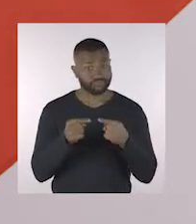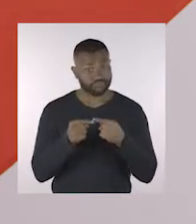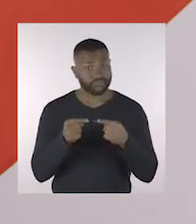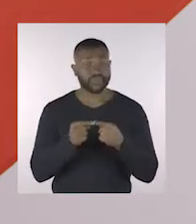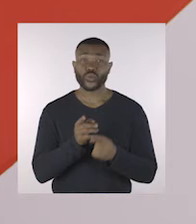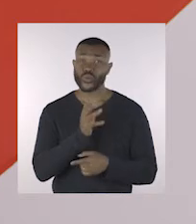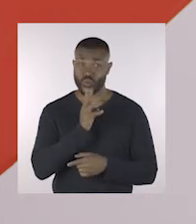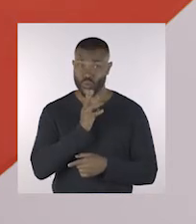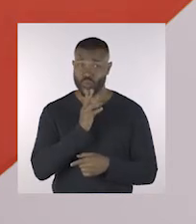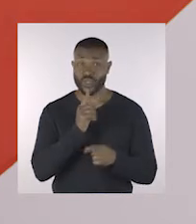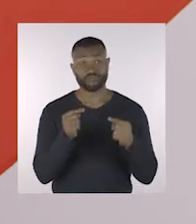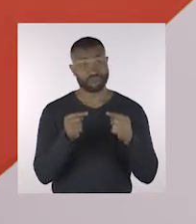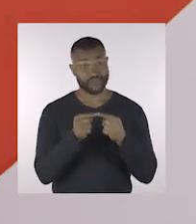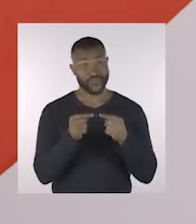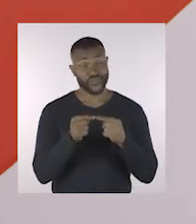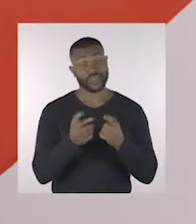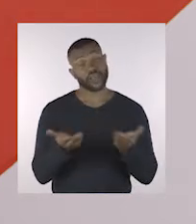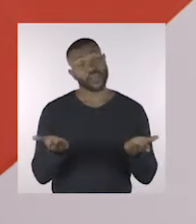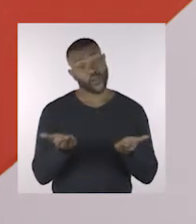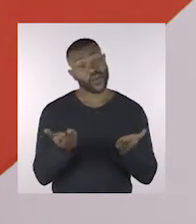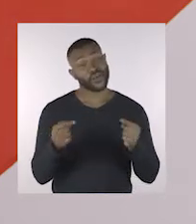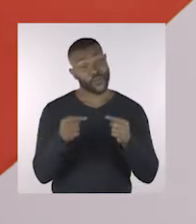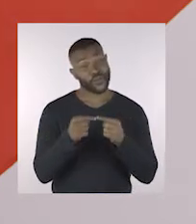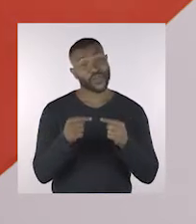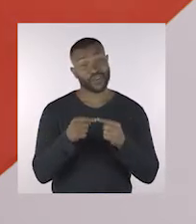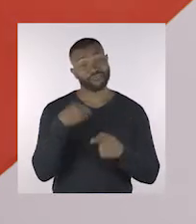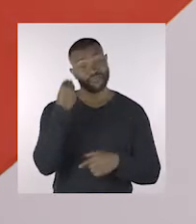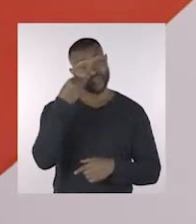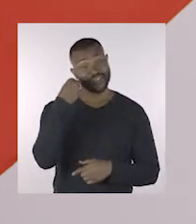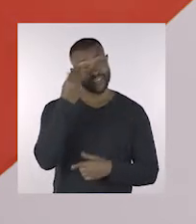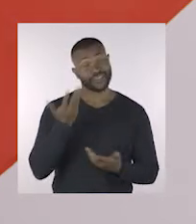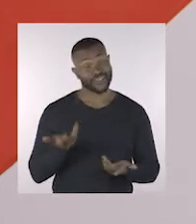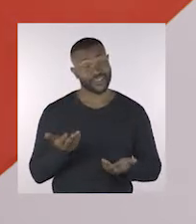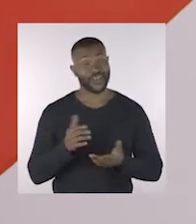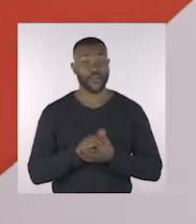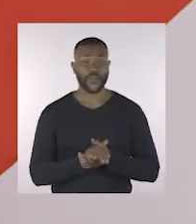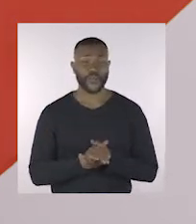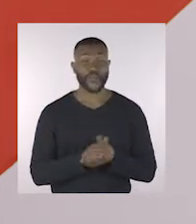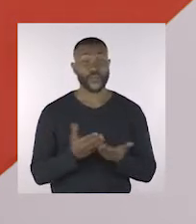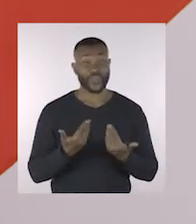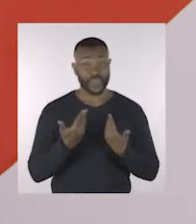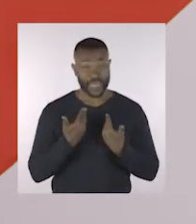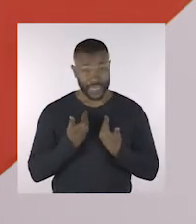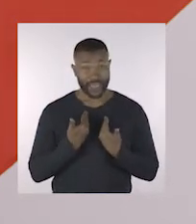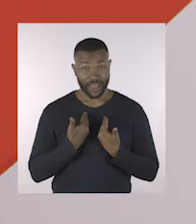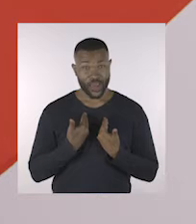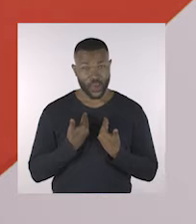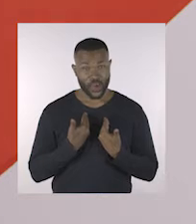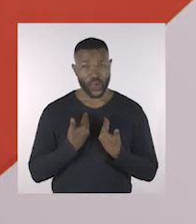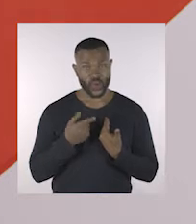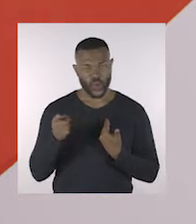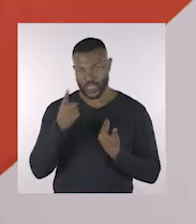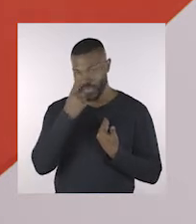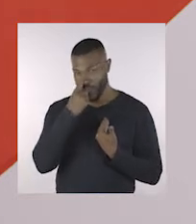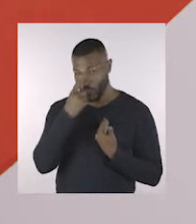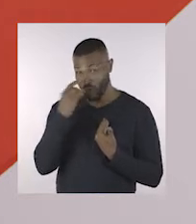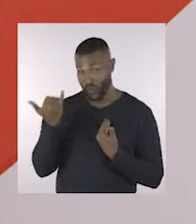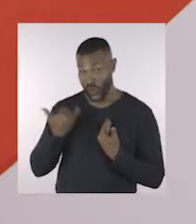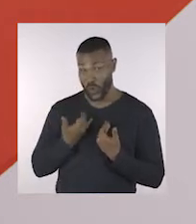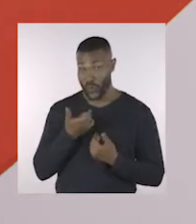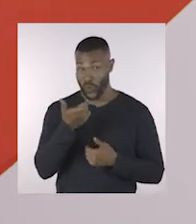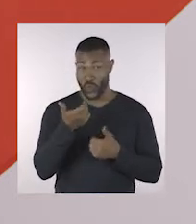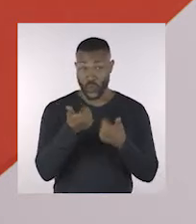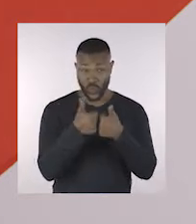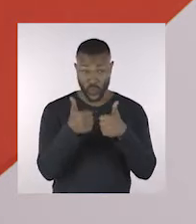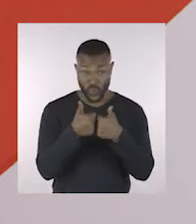tem a ver com conhecimento e agora tem a ver com experiência né eu eu os ladinho valor do